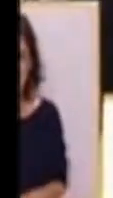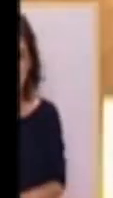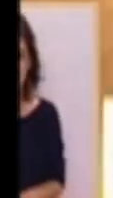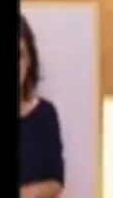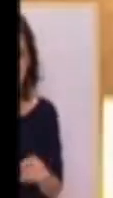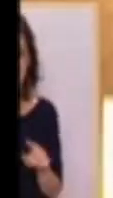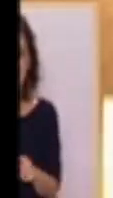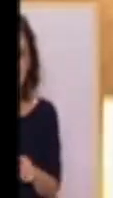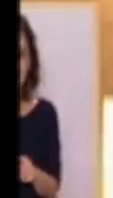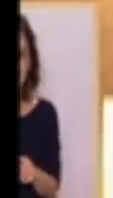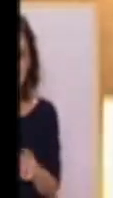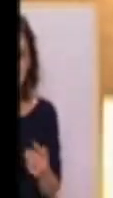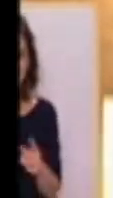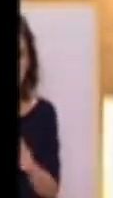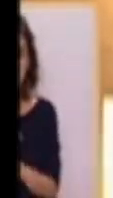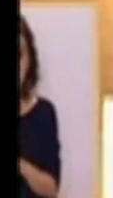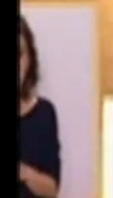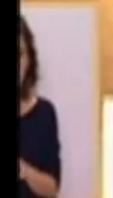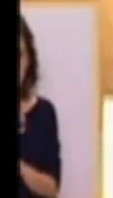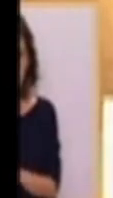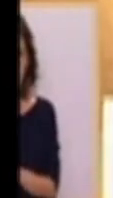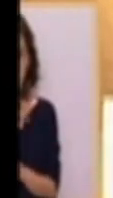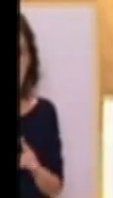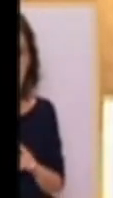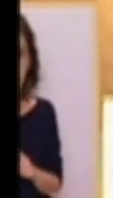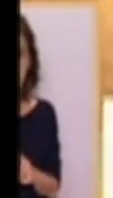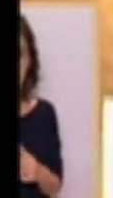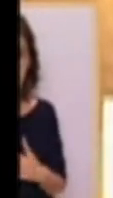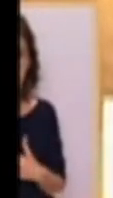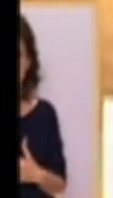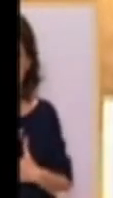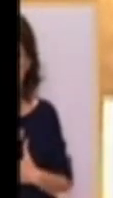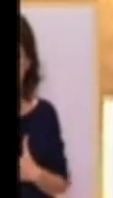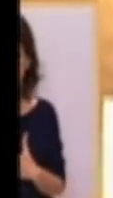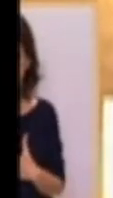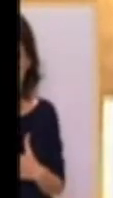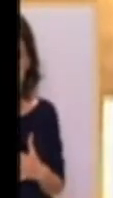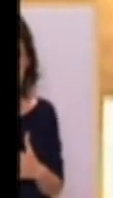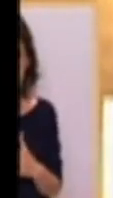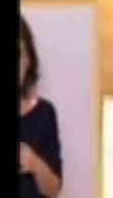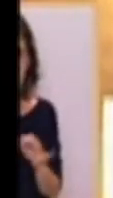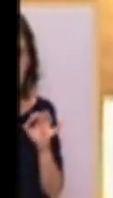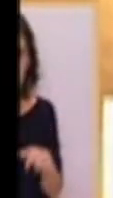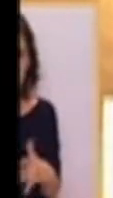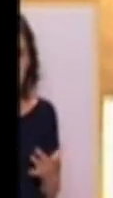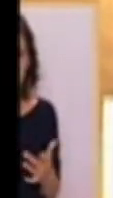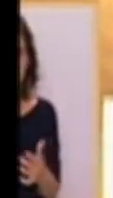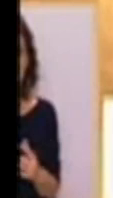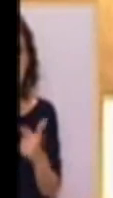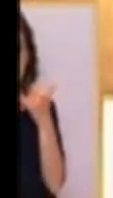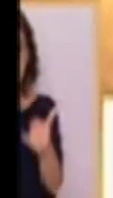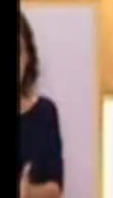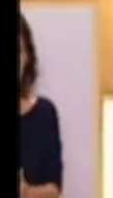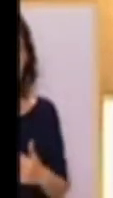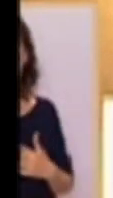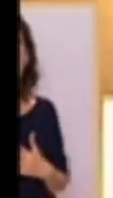Sim. Foi tanto enquanto atriz... Que eu achei que quando acabámos, depois o Amália veio logo a seguir,